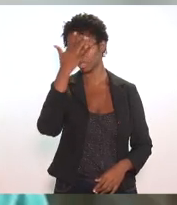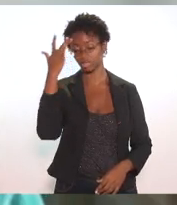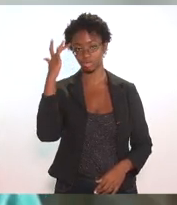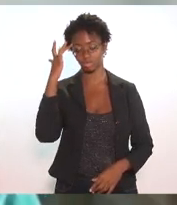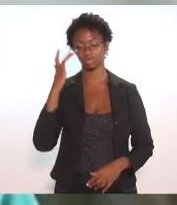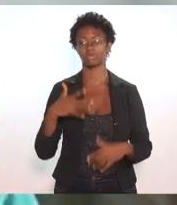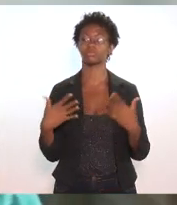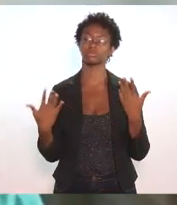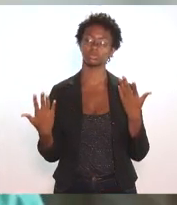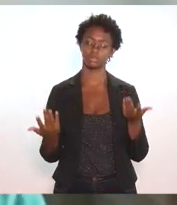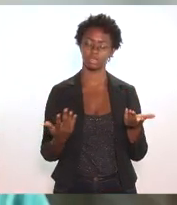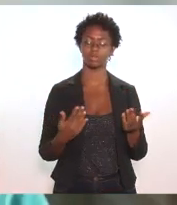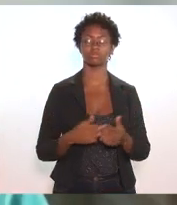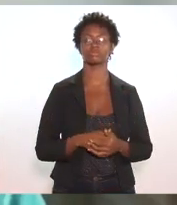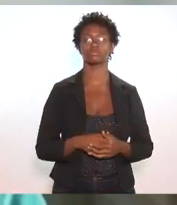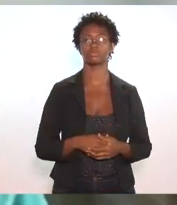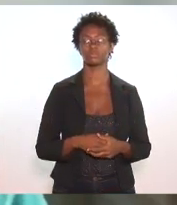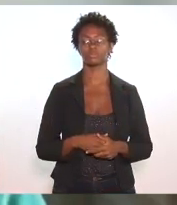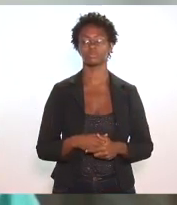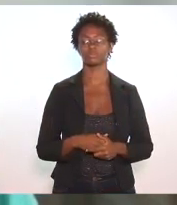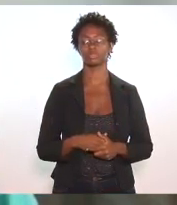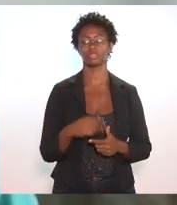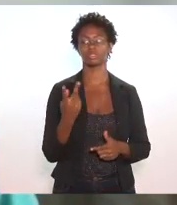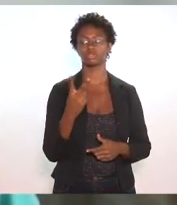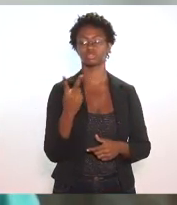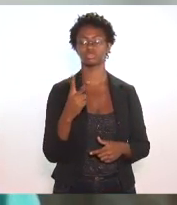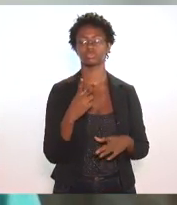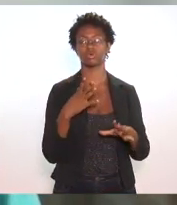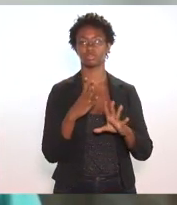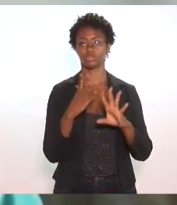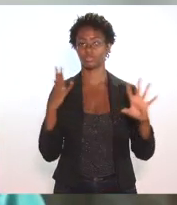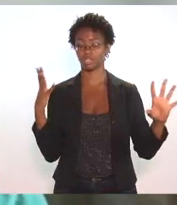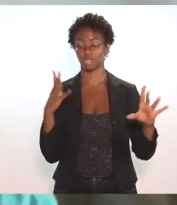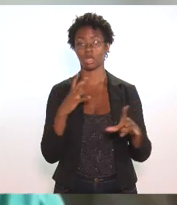Então, catalogado, as duas filas somavam